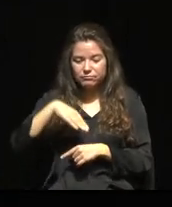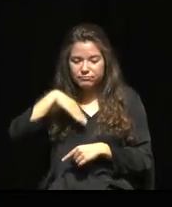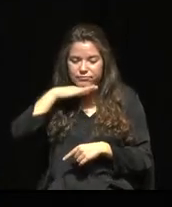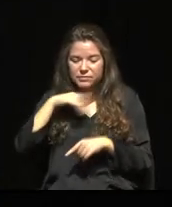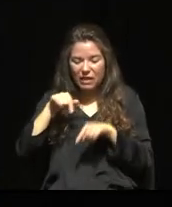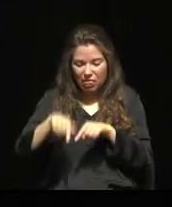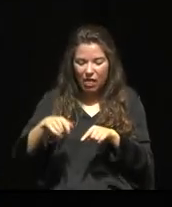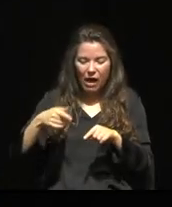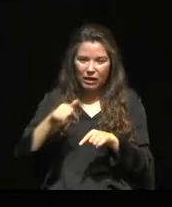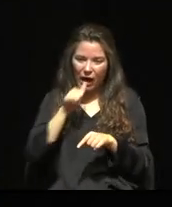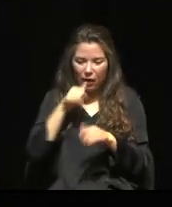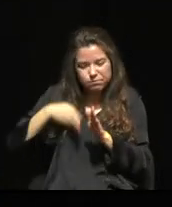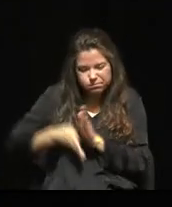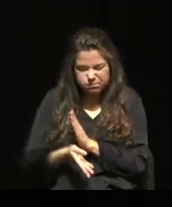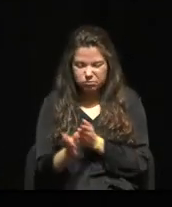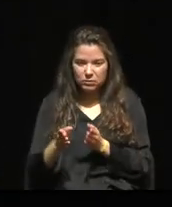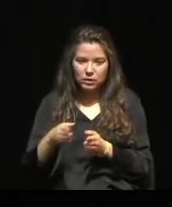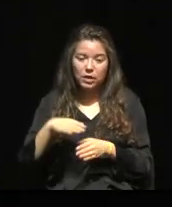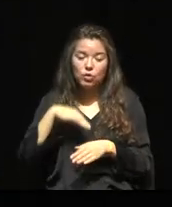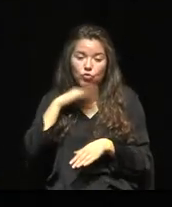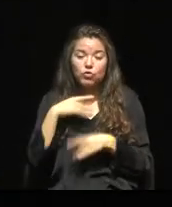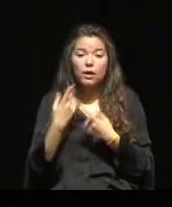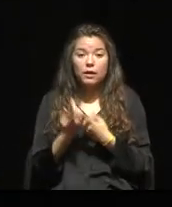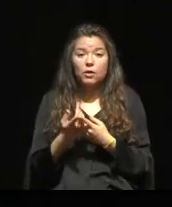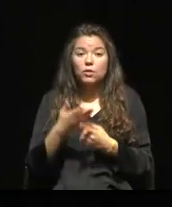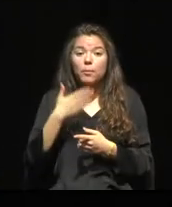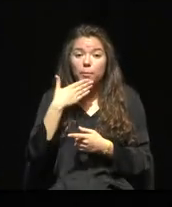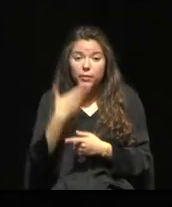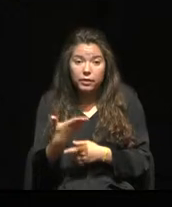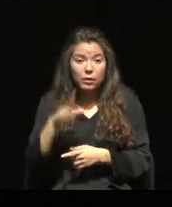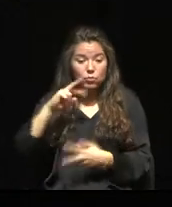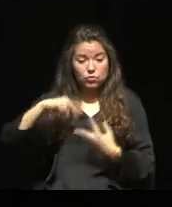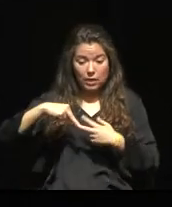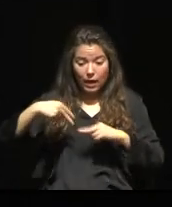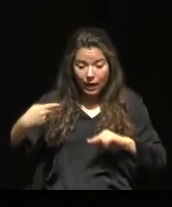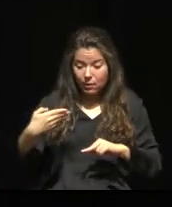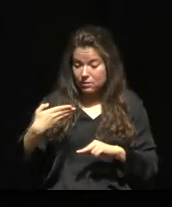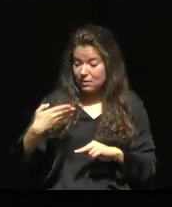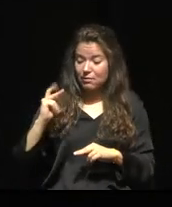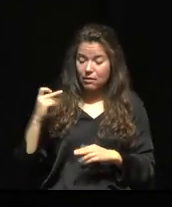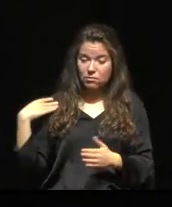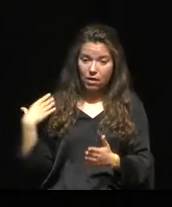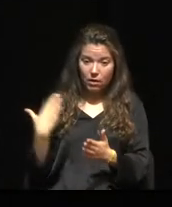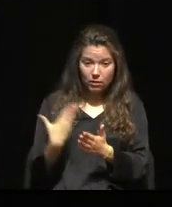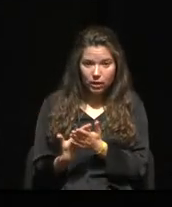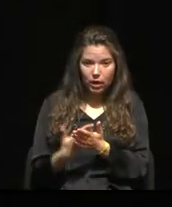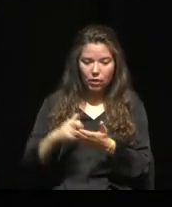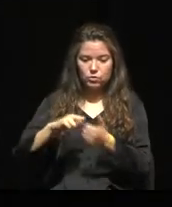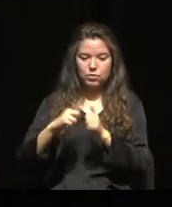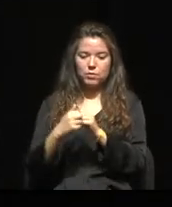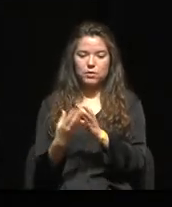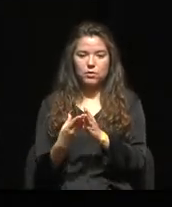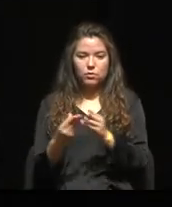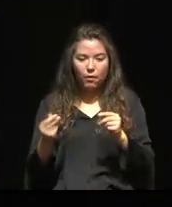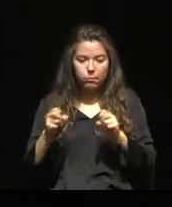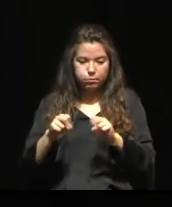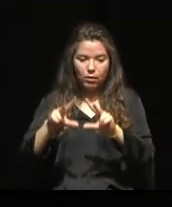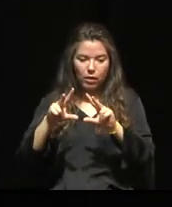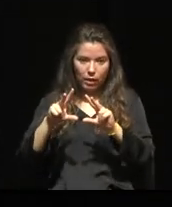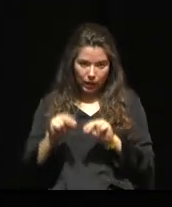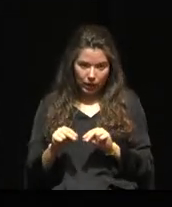céu aberto continuamos a exigir à Câmara tal como fazemos Desde há 7 anos que resolva os problemas de higiene e